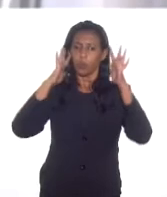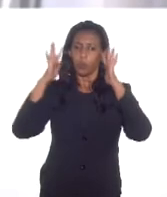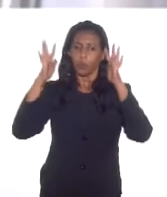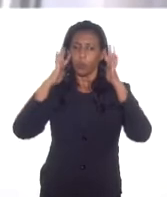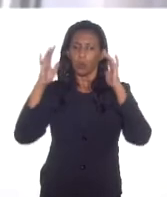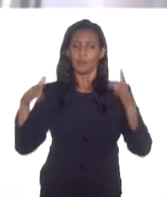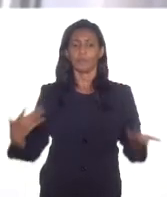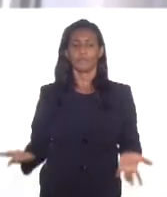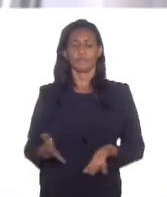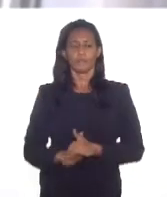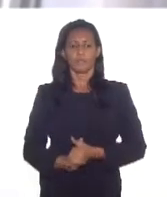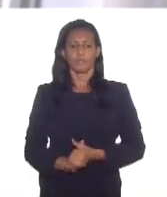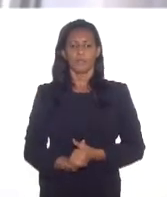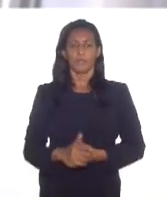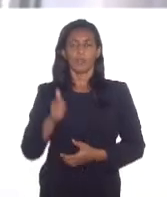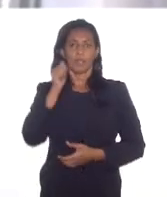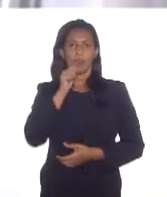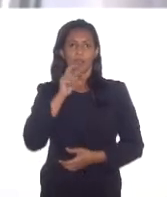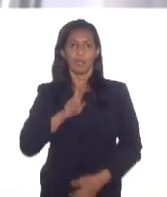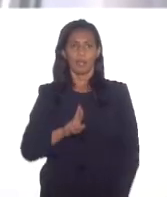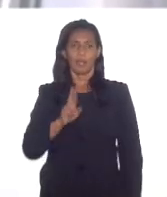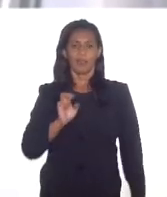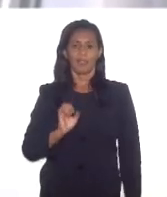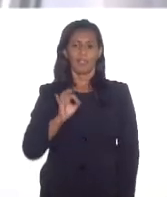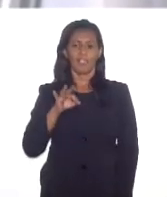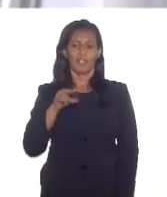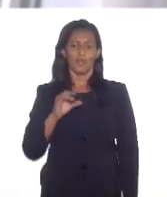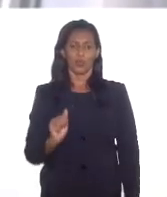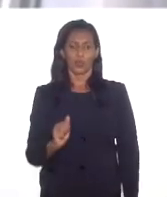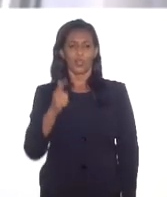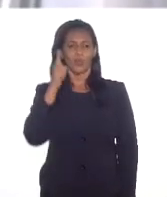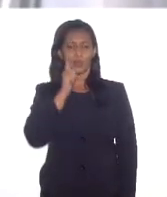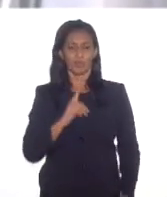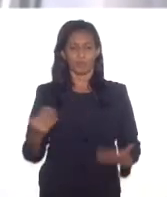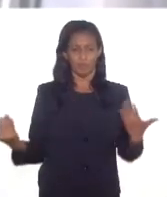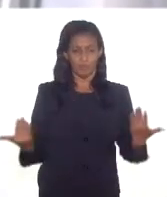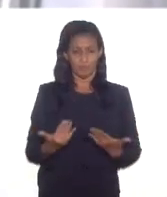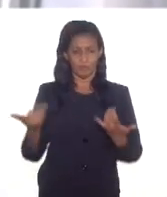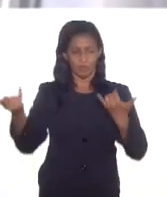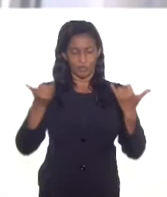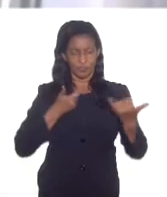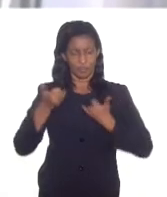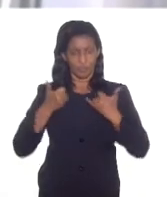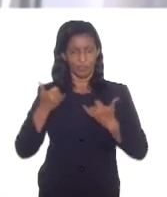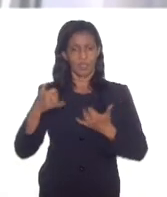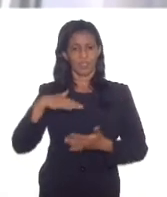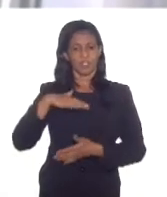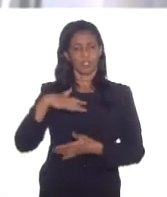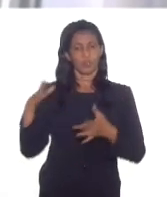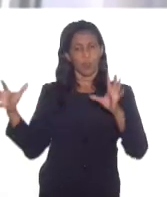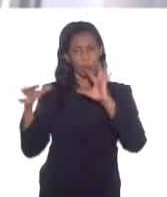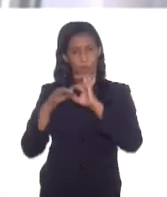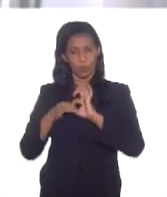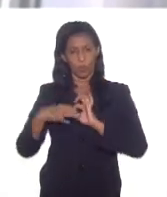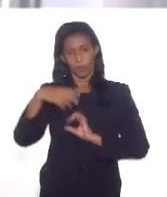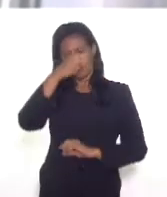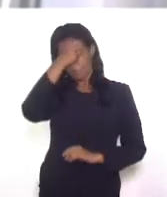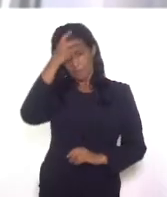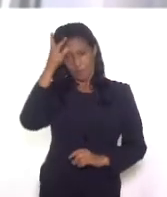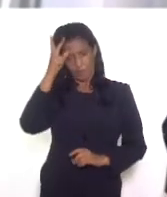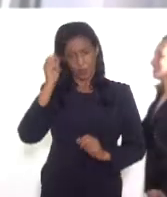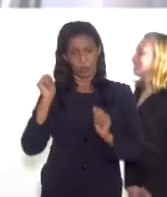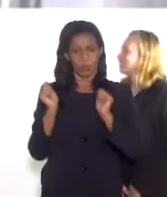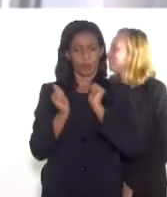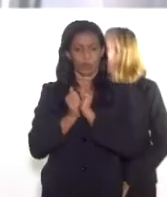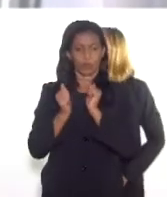disso, a reitora fez contato conosco, esteve com Vossa Excelência ontem, a gente precisa envolver a prefeitura num debate que pode gerar um